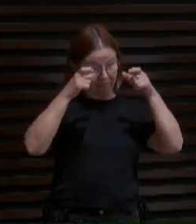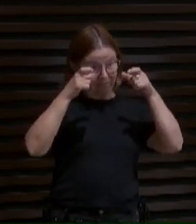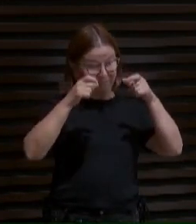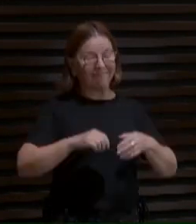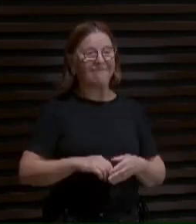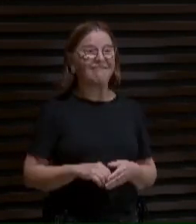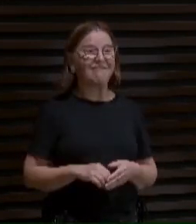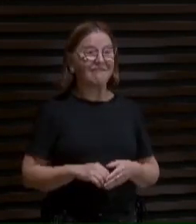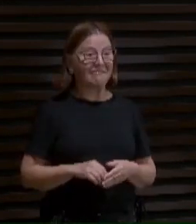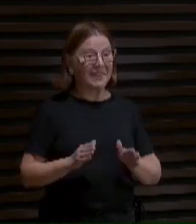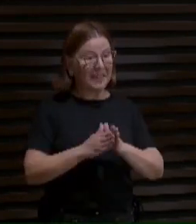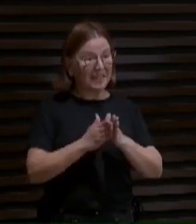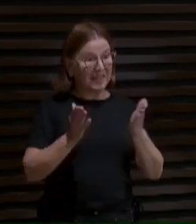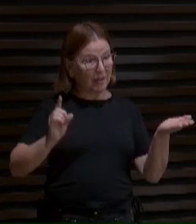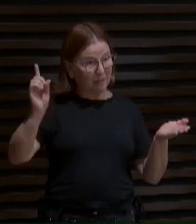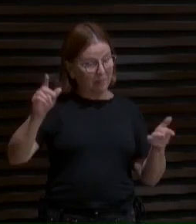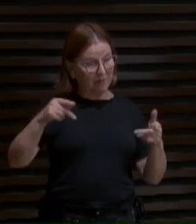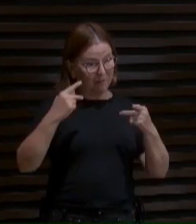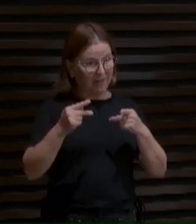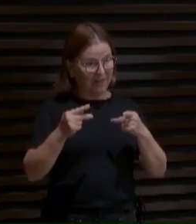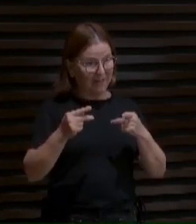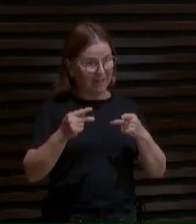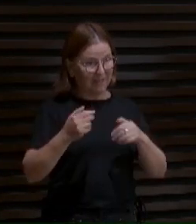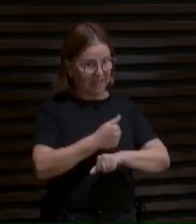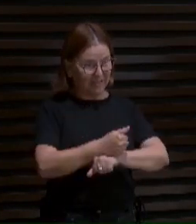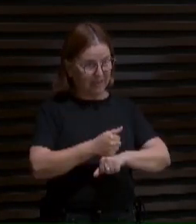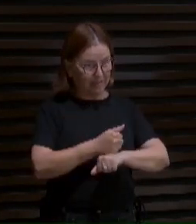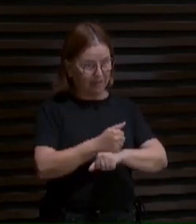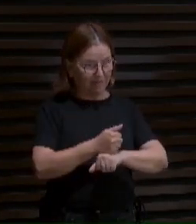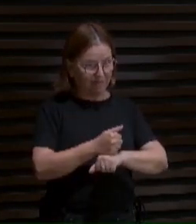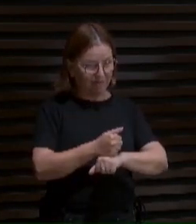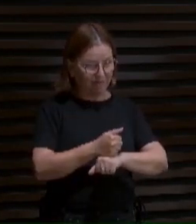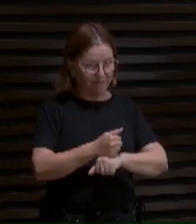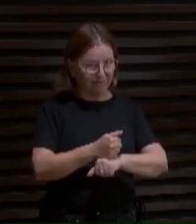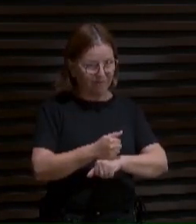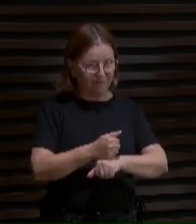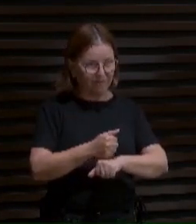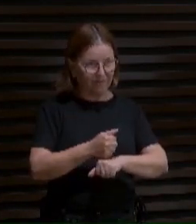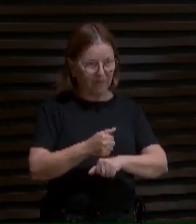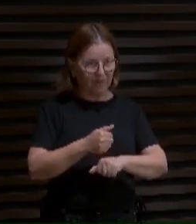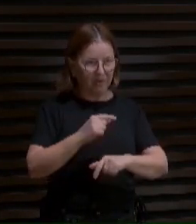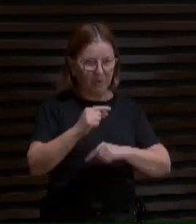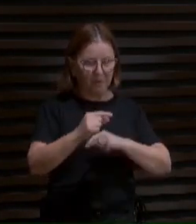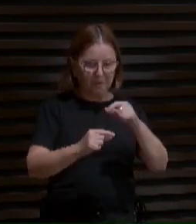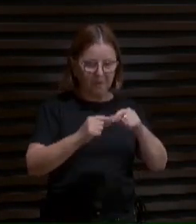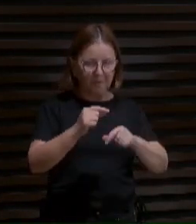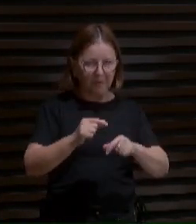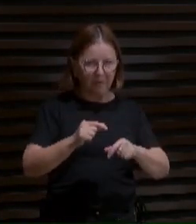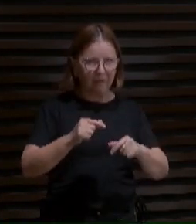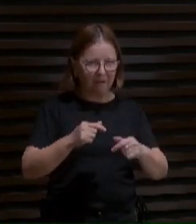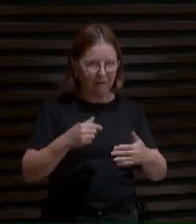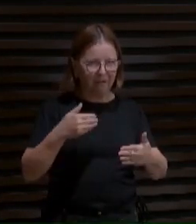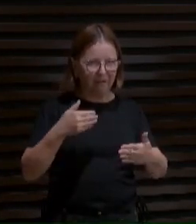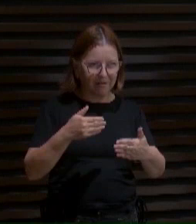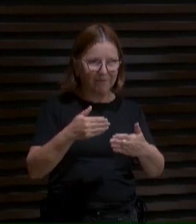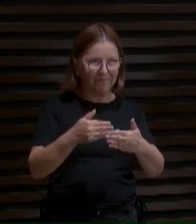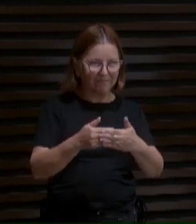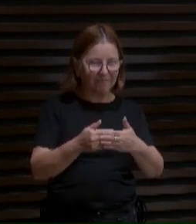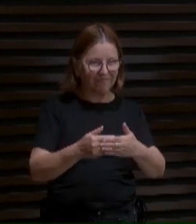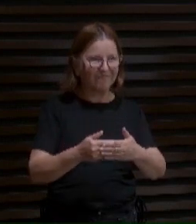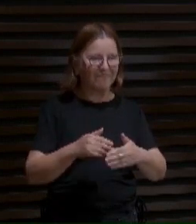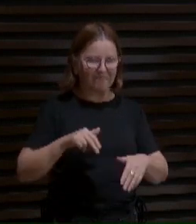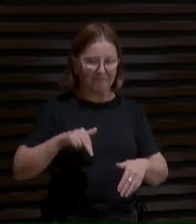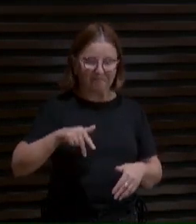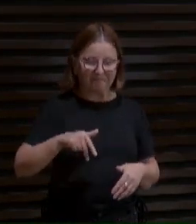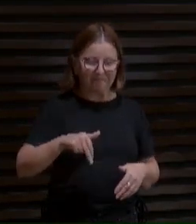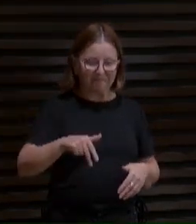diz que ele foi se aproximando lentamente até chegar em